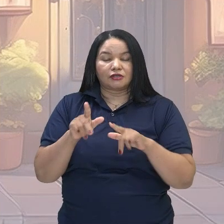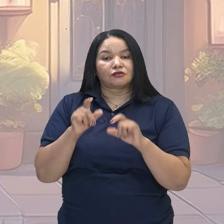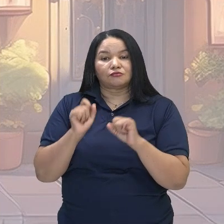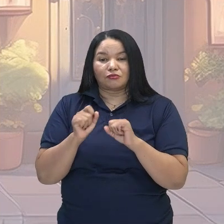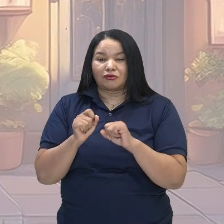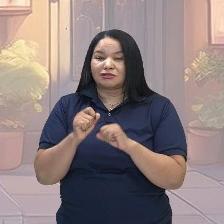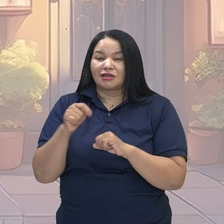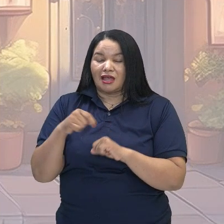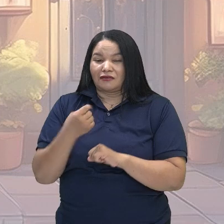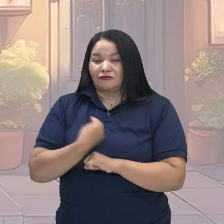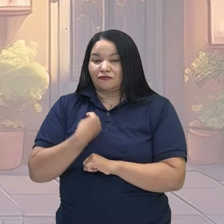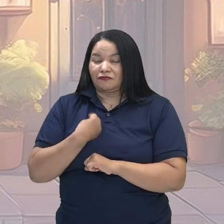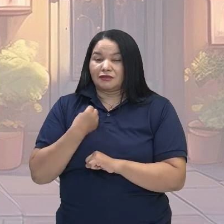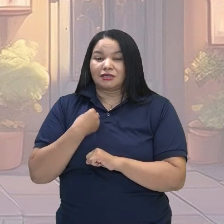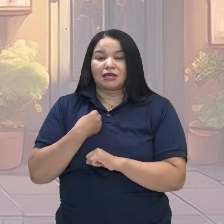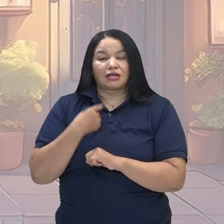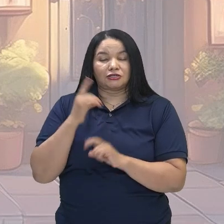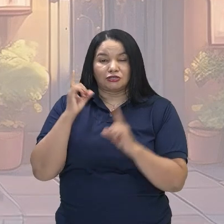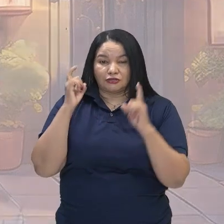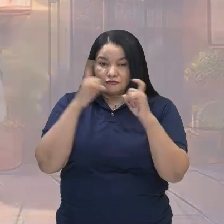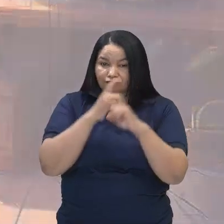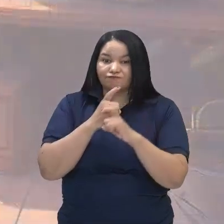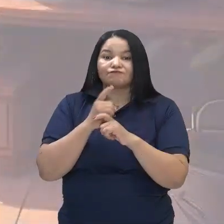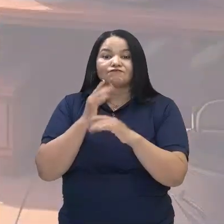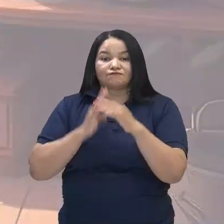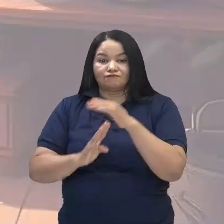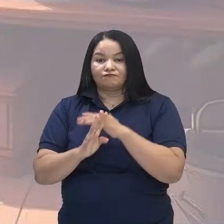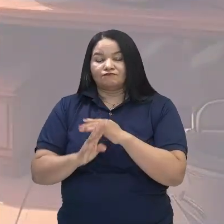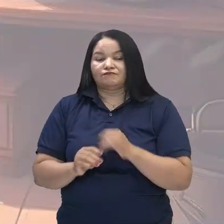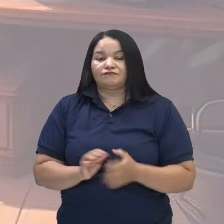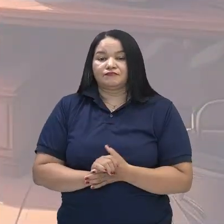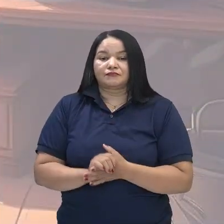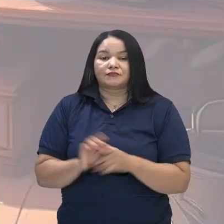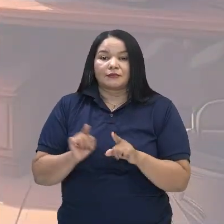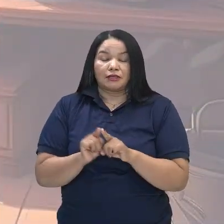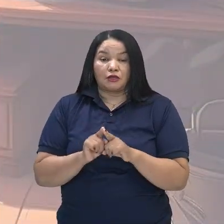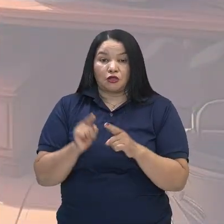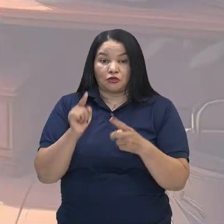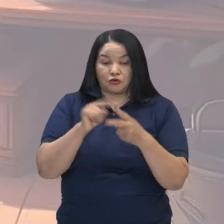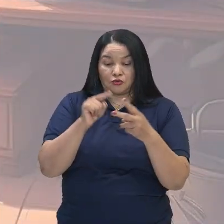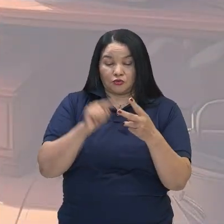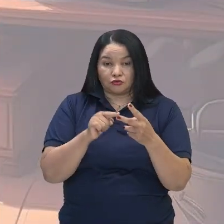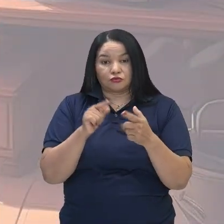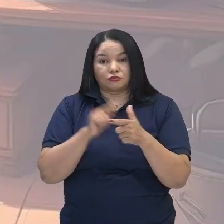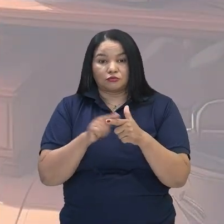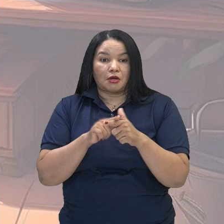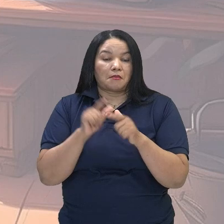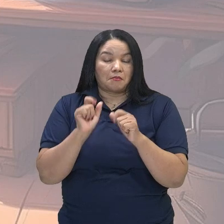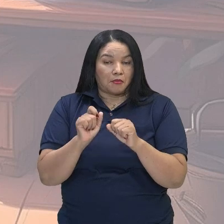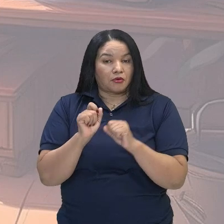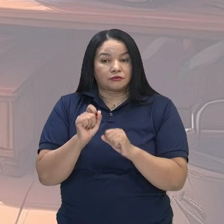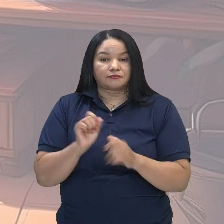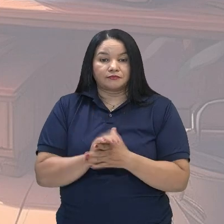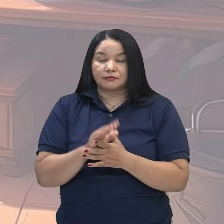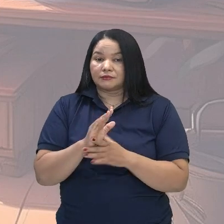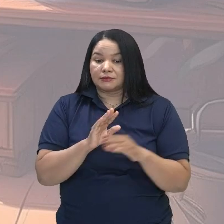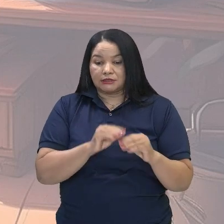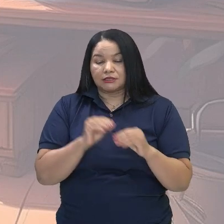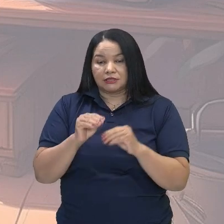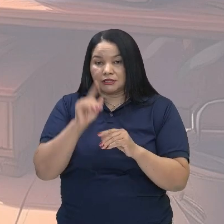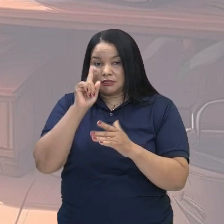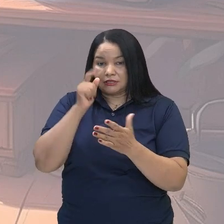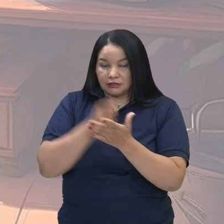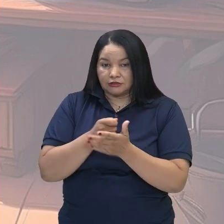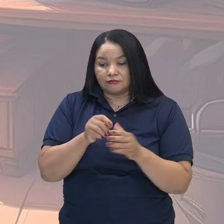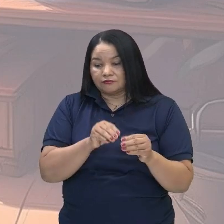tenha dificuldades de viver com dignidade. Tem dois tipos de situações que fazem um imigrante decidir se mudar para outro